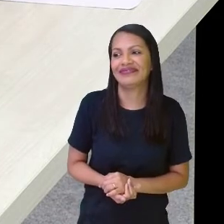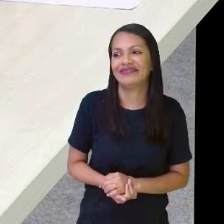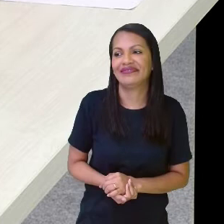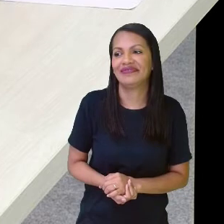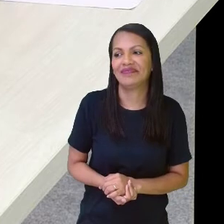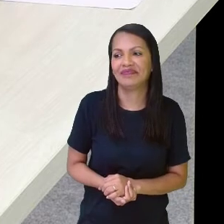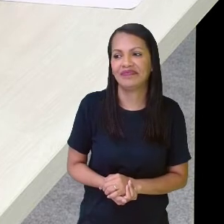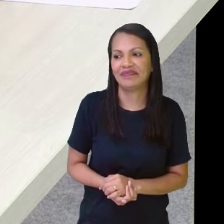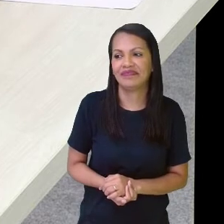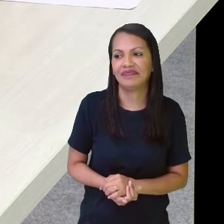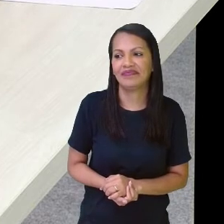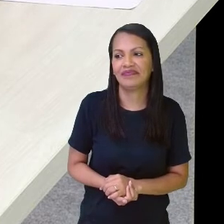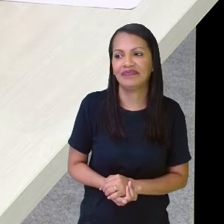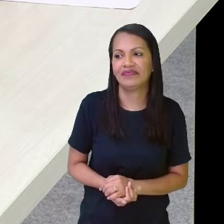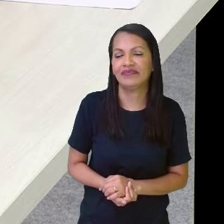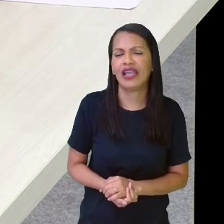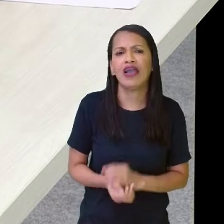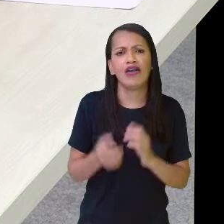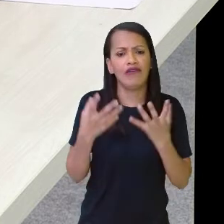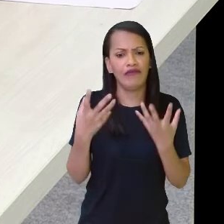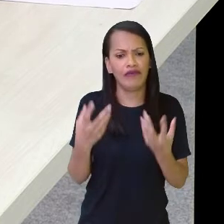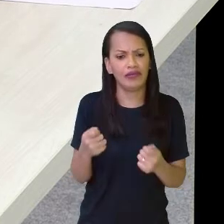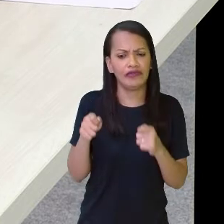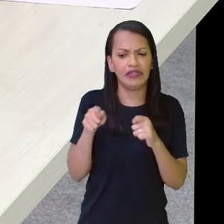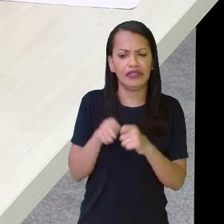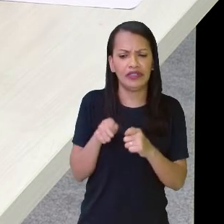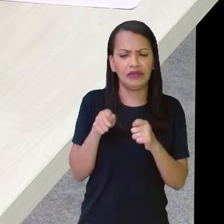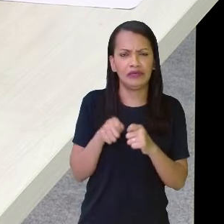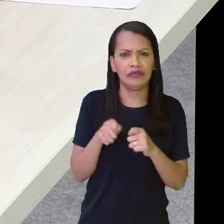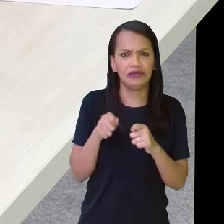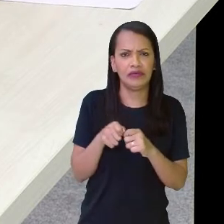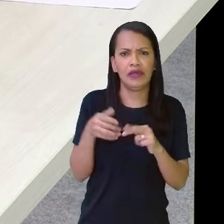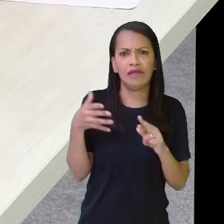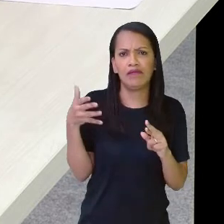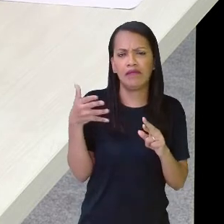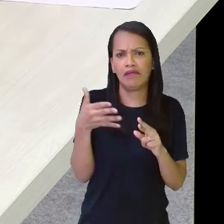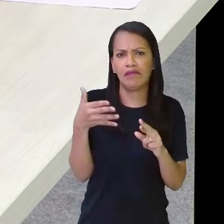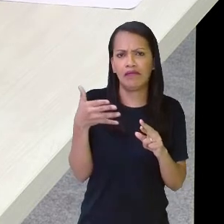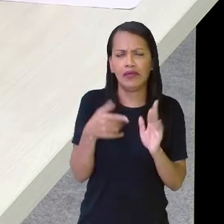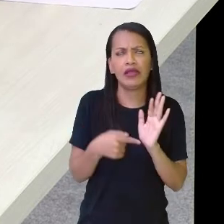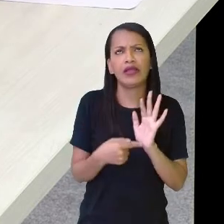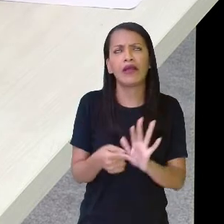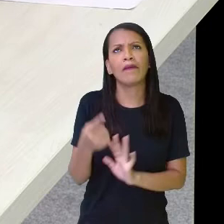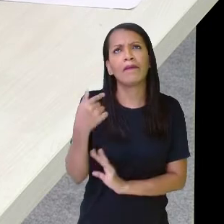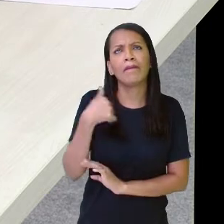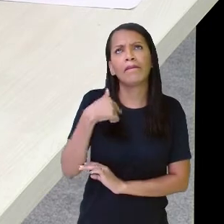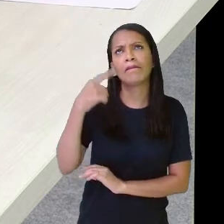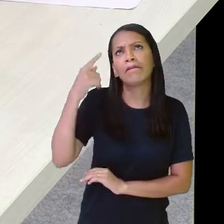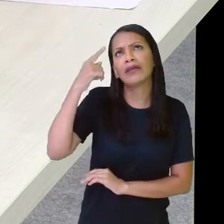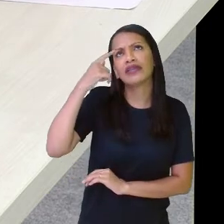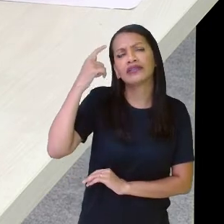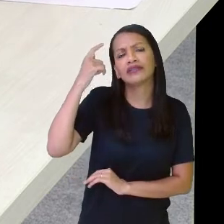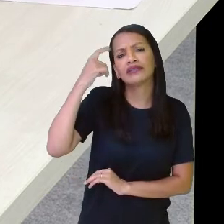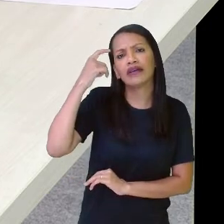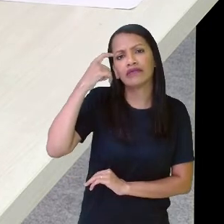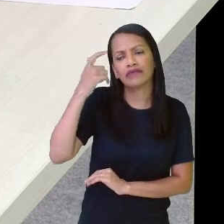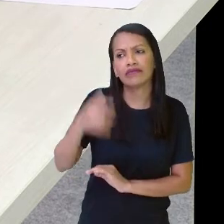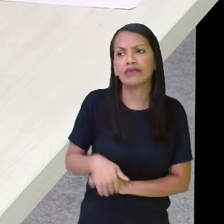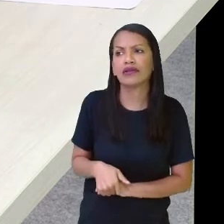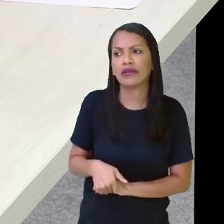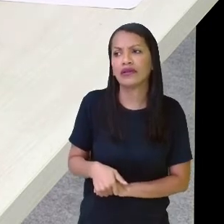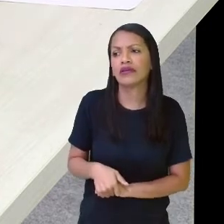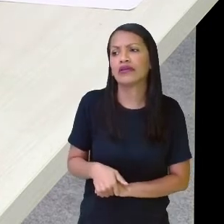E assim a gente vai fazendo. Isso é uma representação de algo que eu estou aqui pensando e